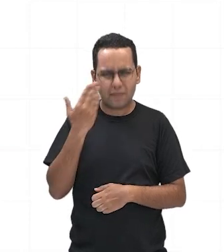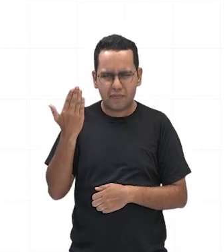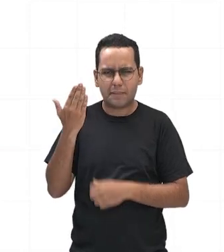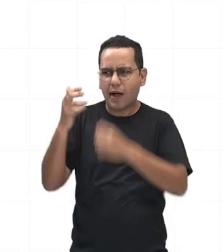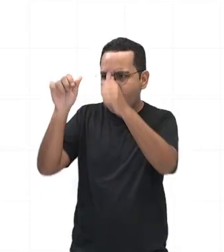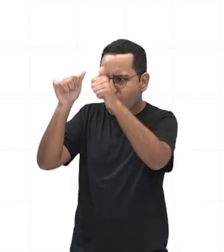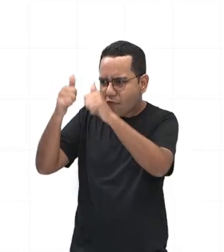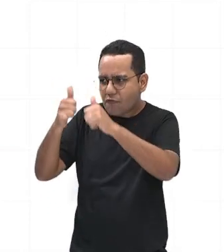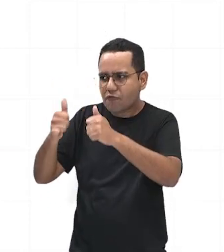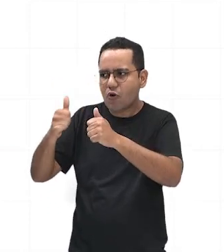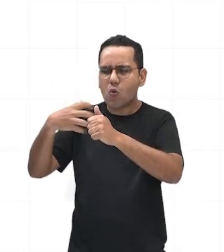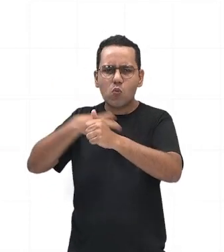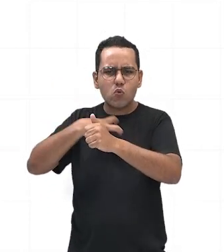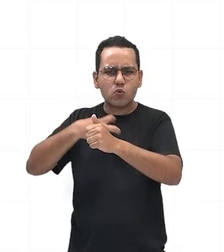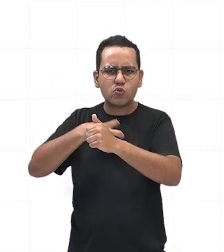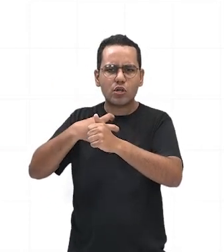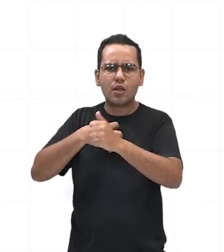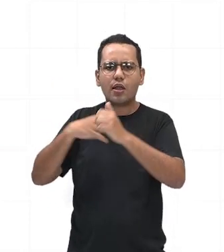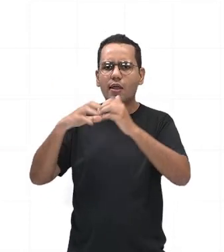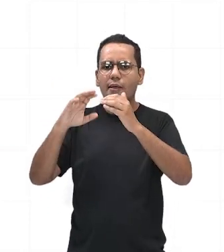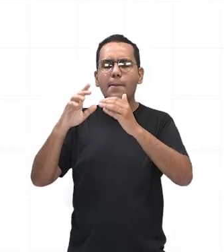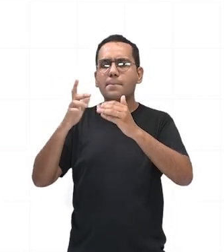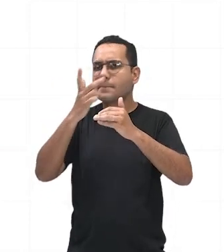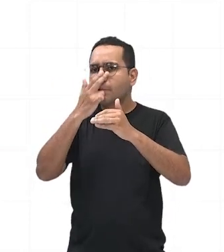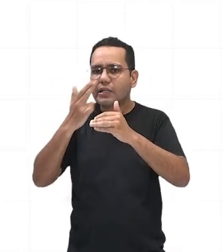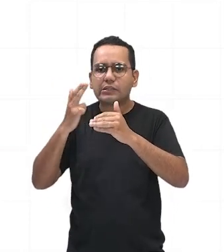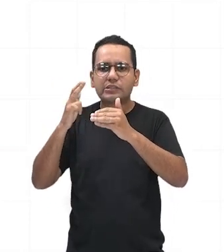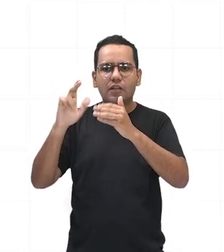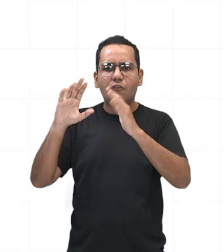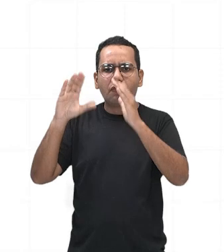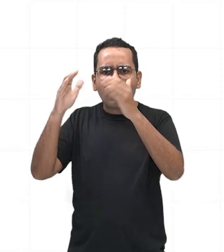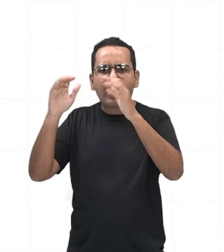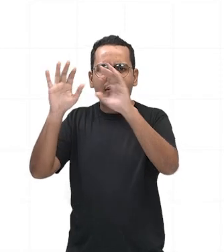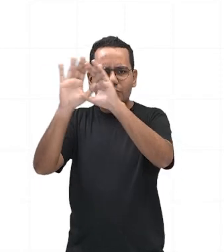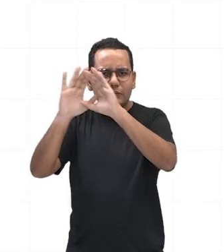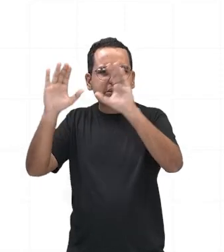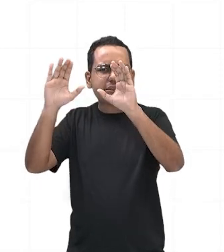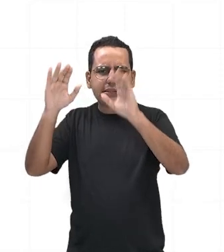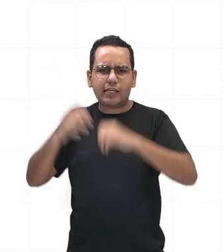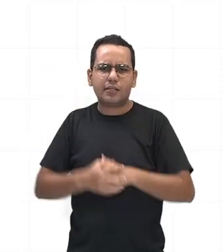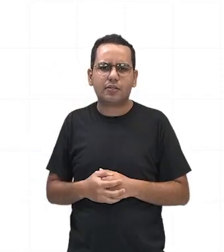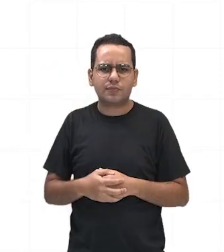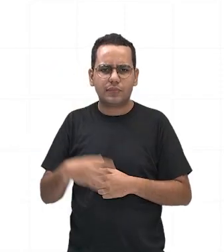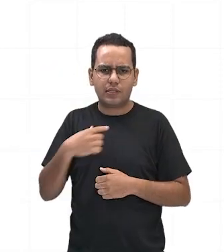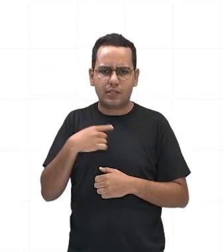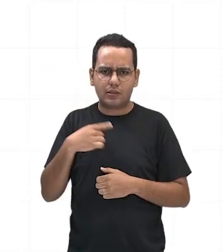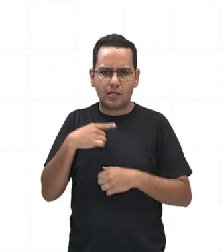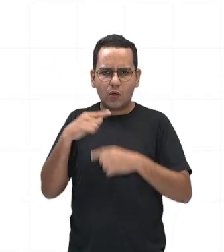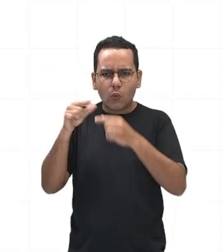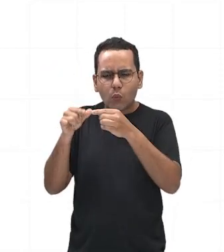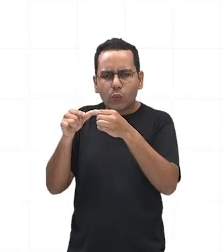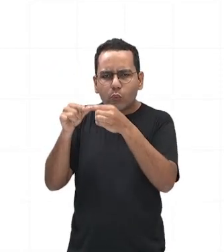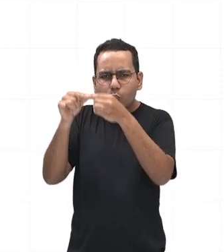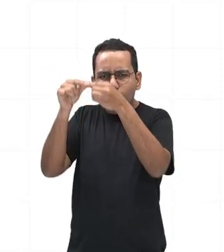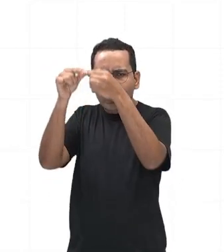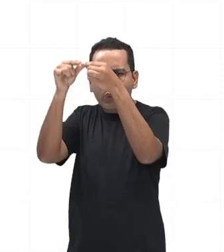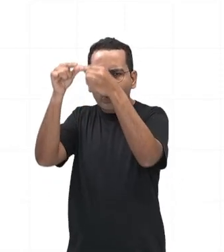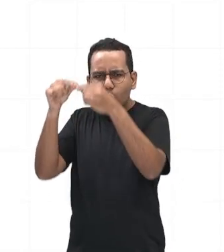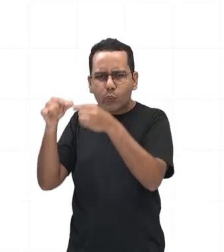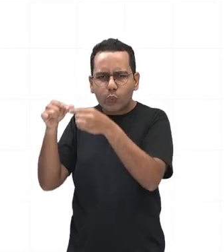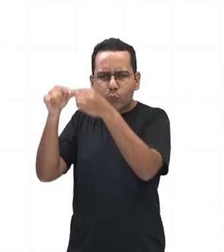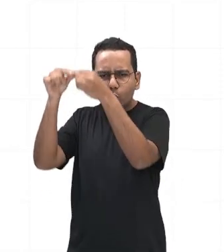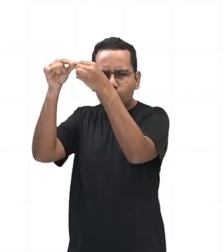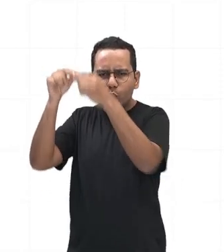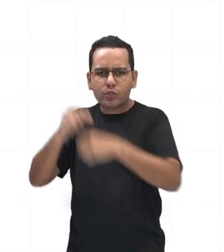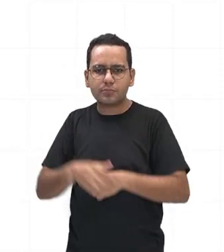muito ligado então para o céu, né? Essas construções mais ligadas então aí bem fininhas, ligadas então aí para